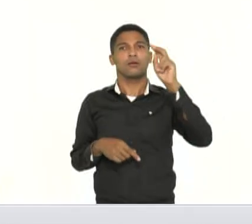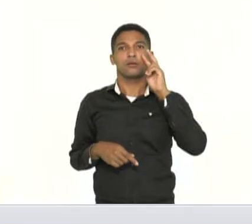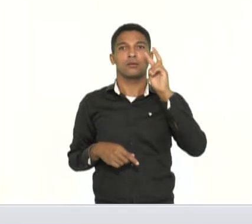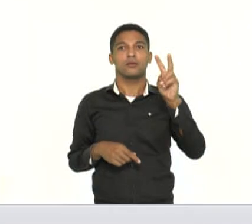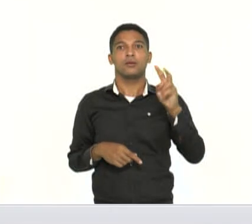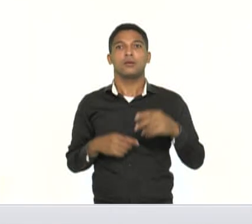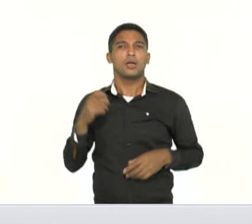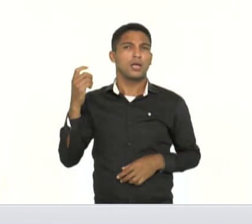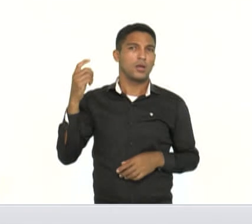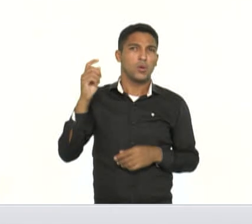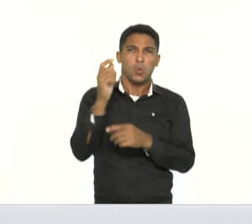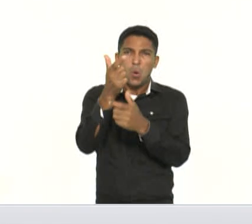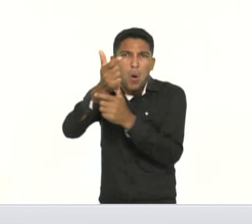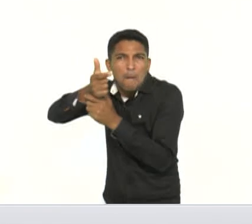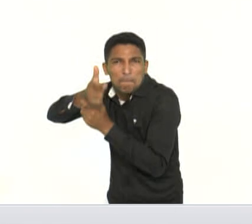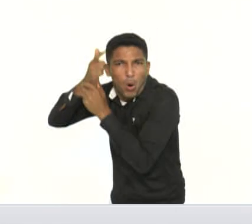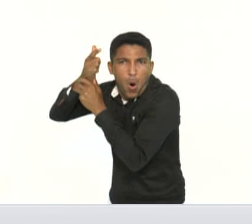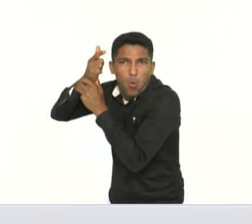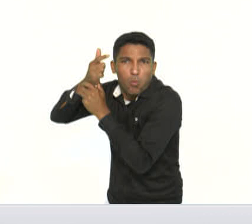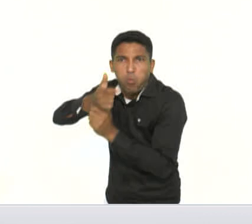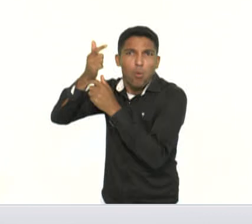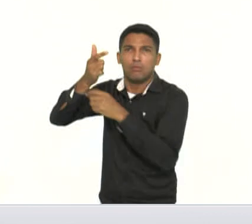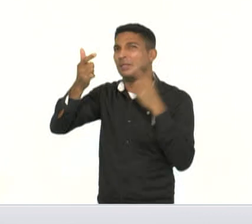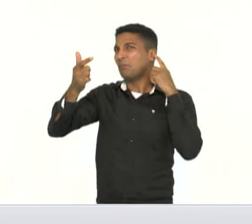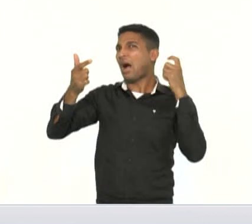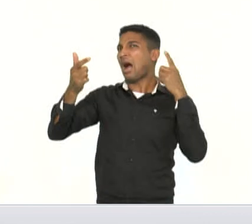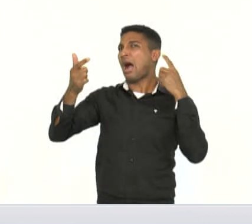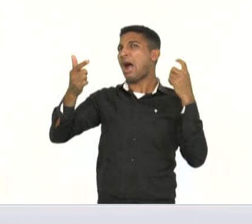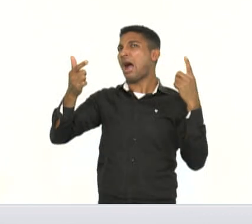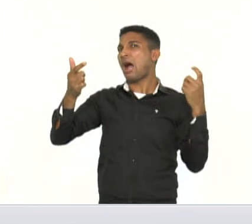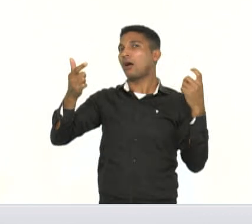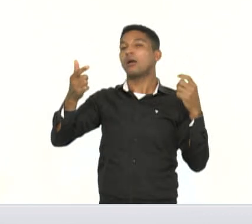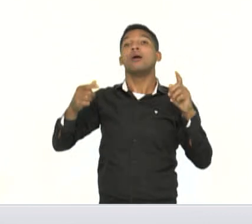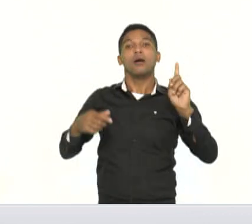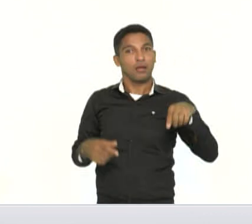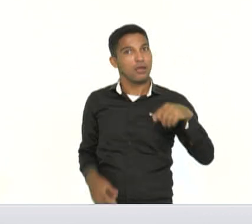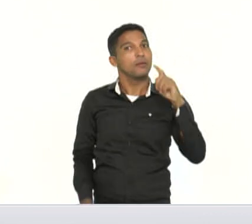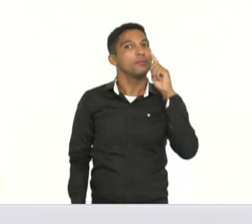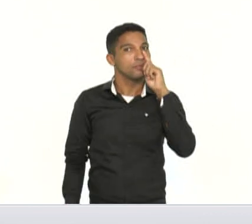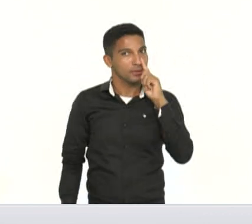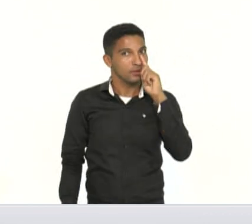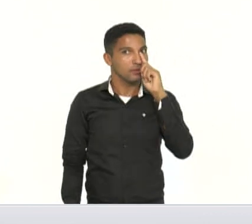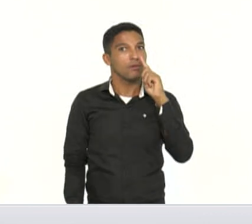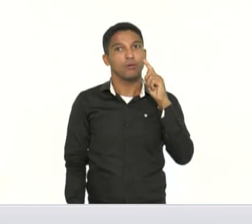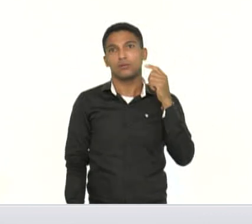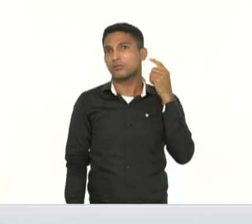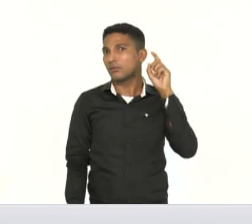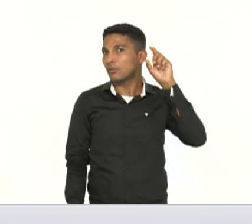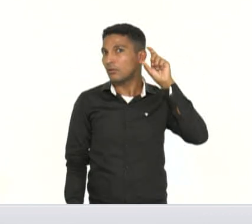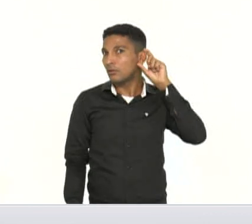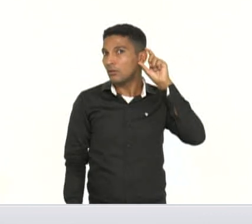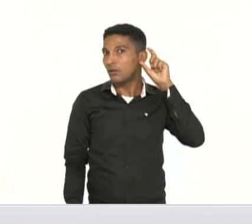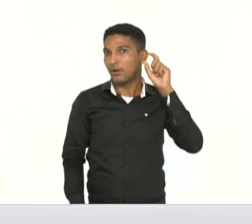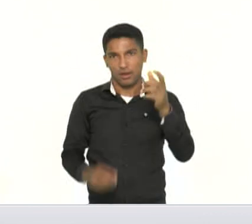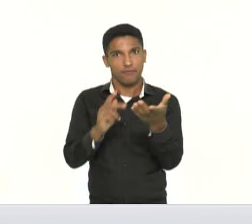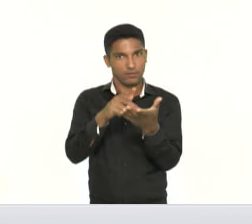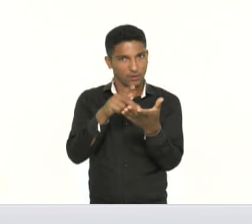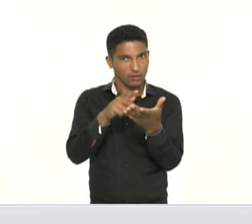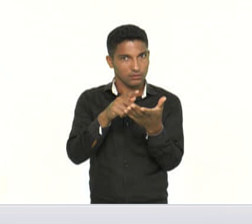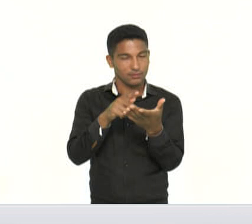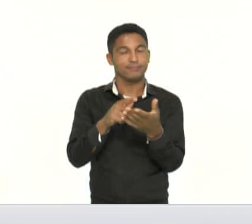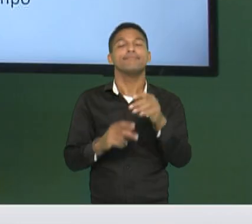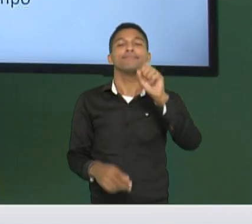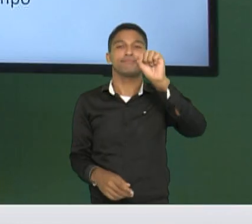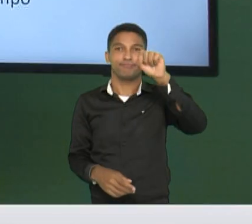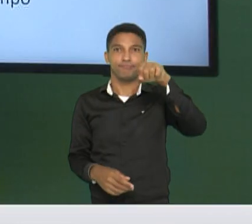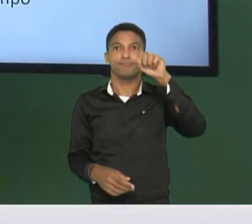o som de disparos de armas de fogo é perigoso para a audição humana. Isso é verdade? É,